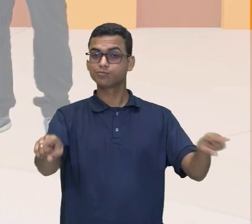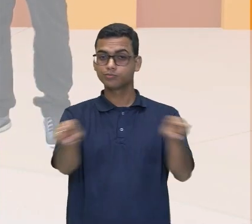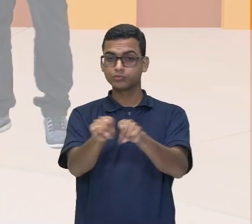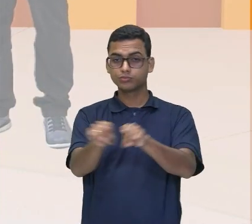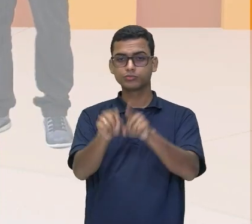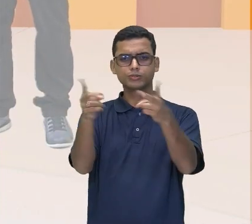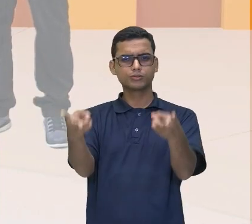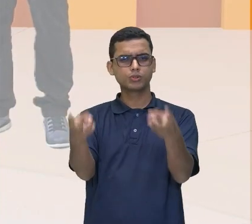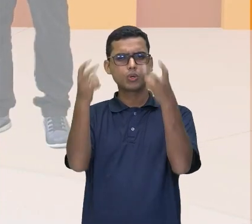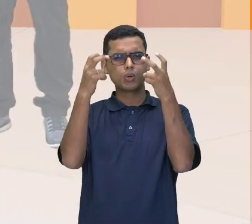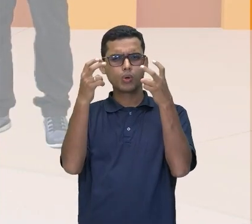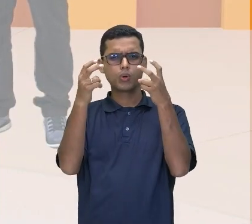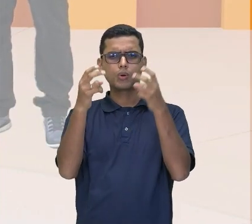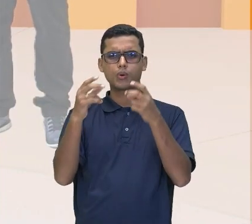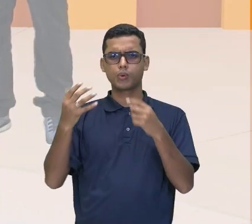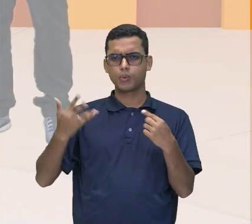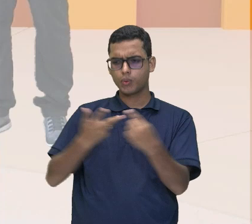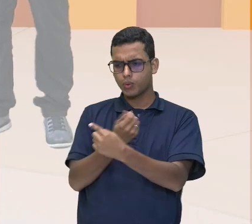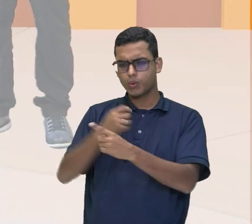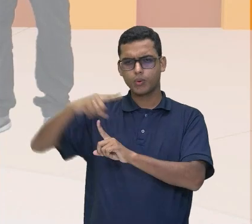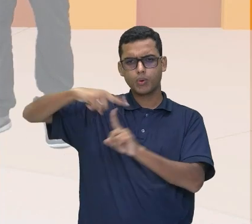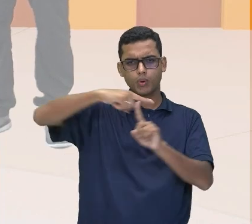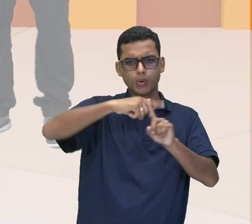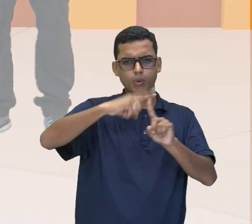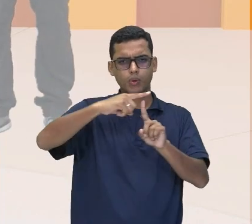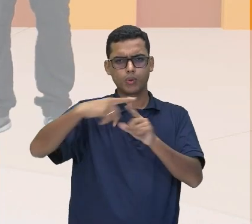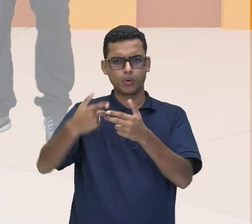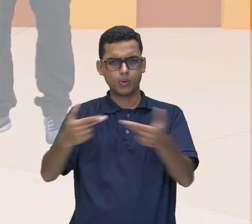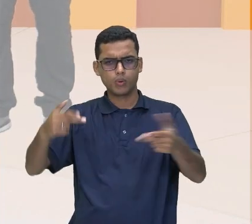que tem vários tipos de